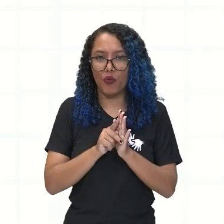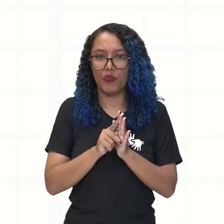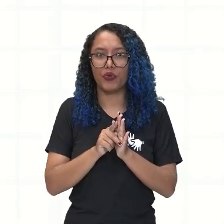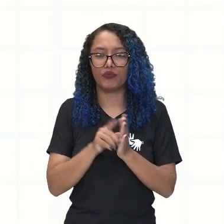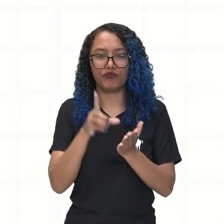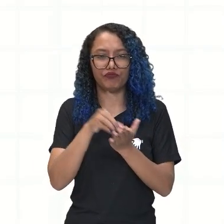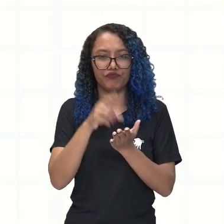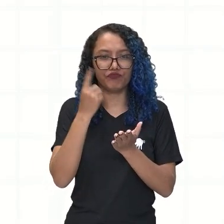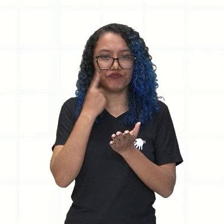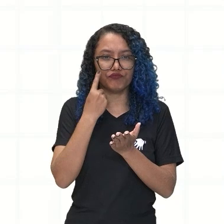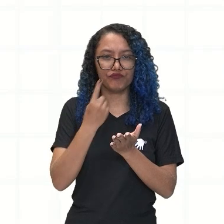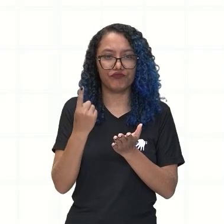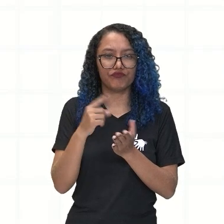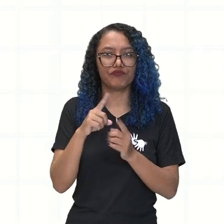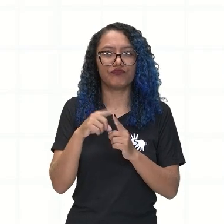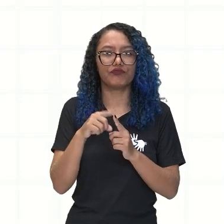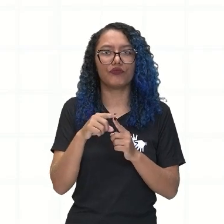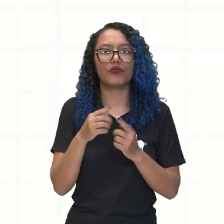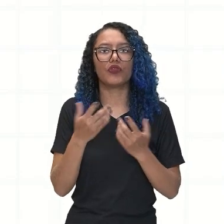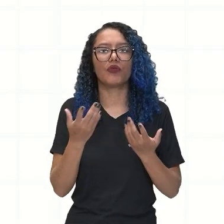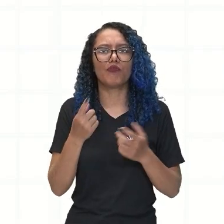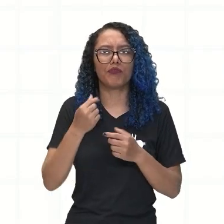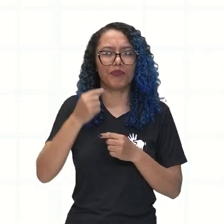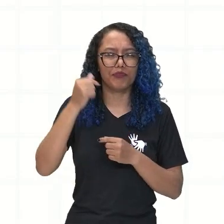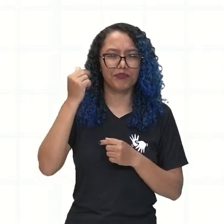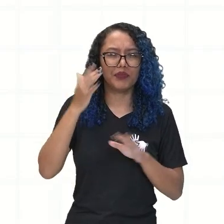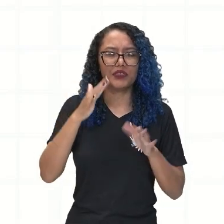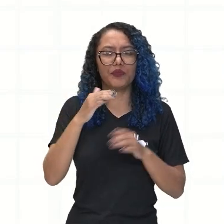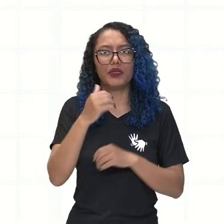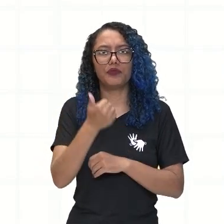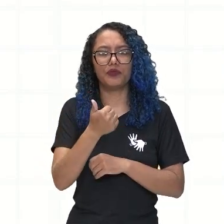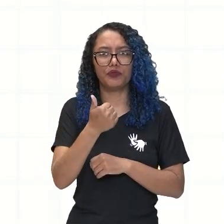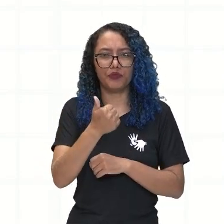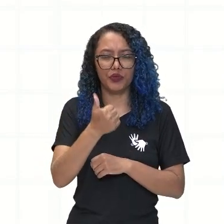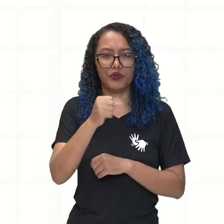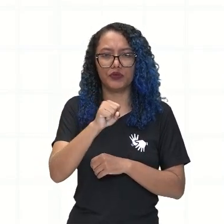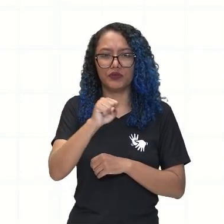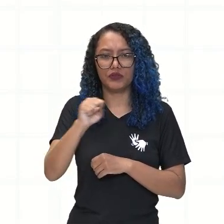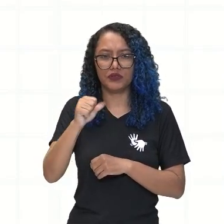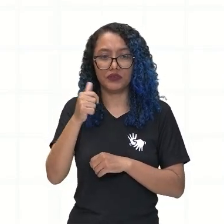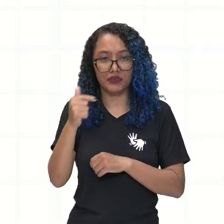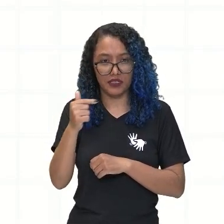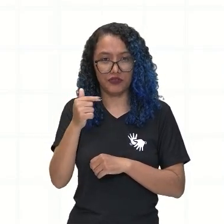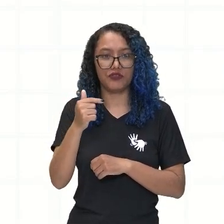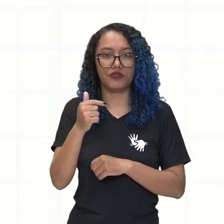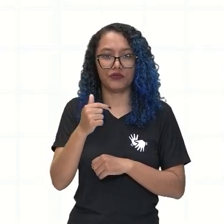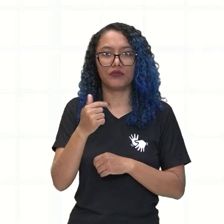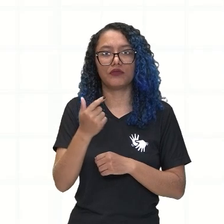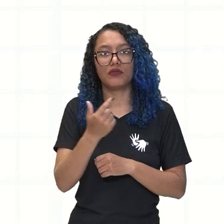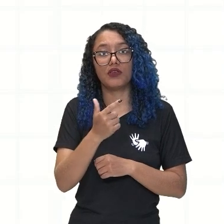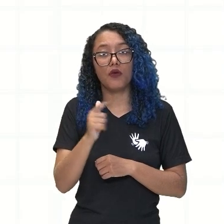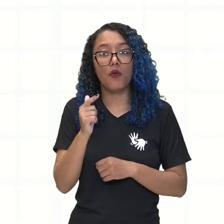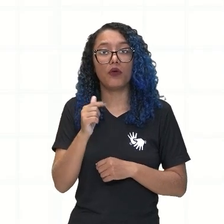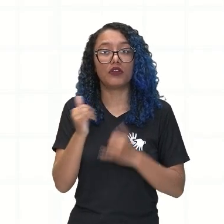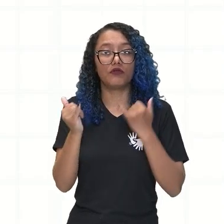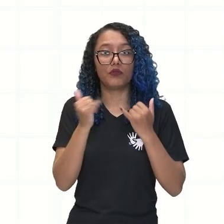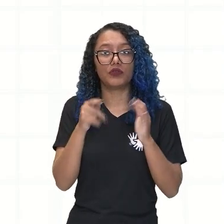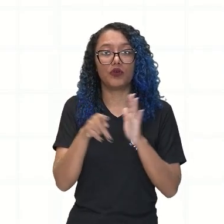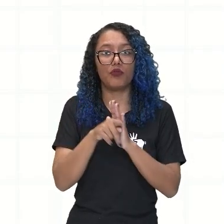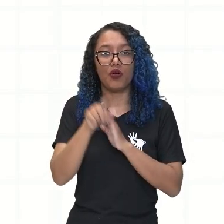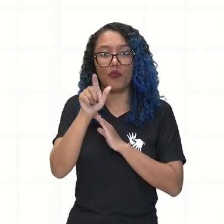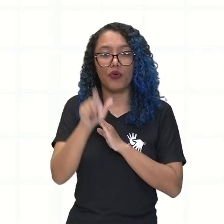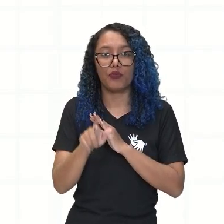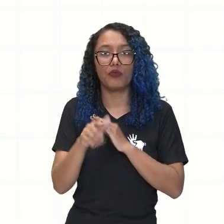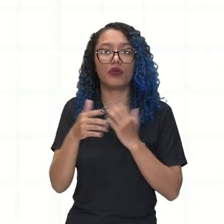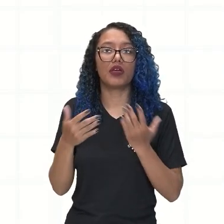mais especificamente em 1887. Olha só, traz a informação do cientista que fez essa